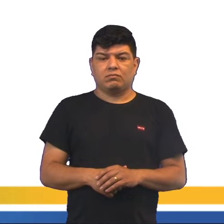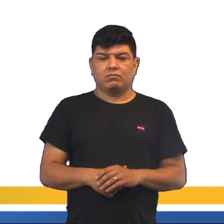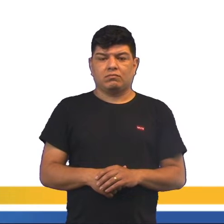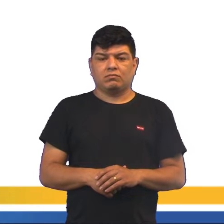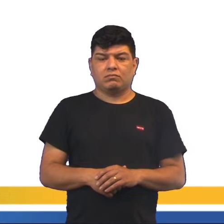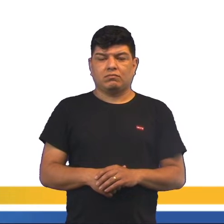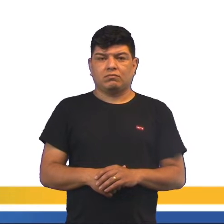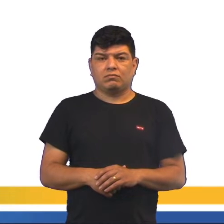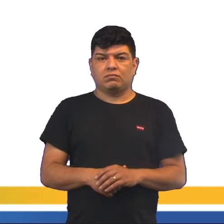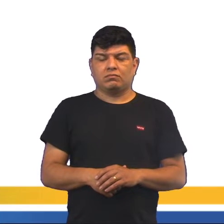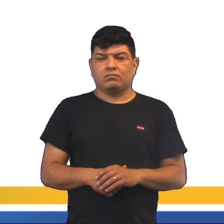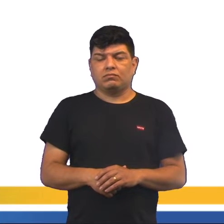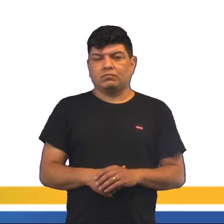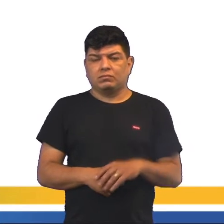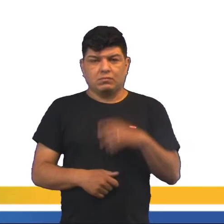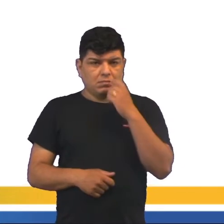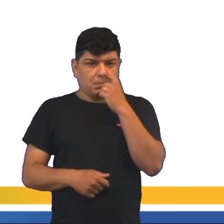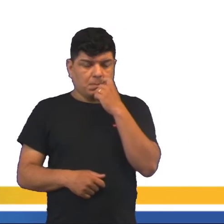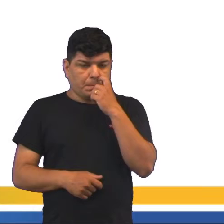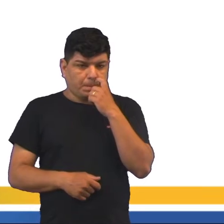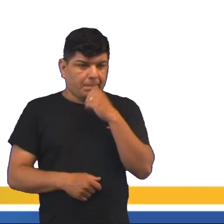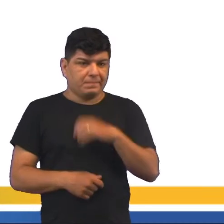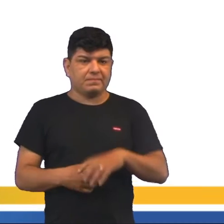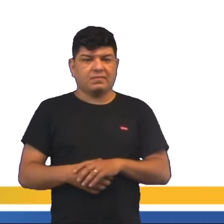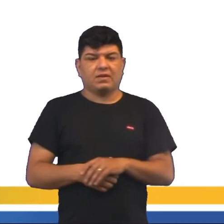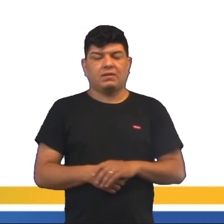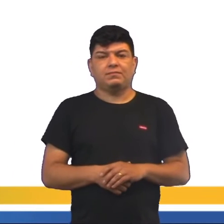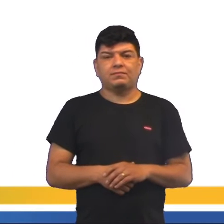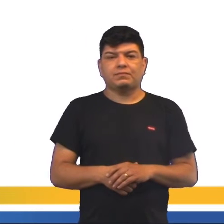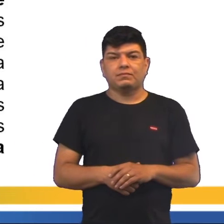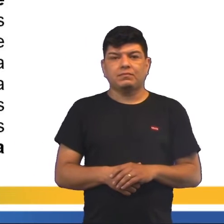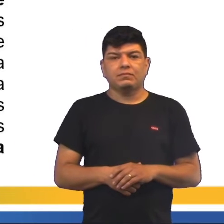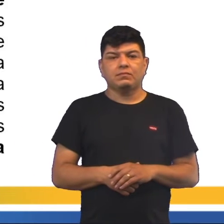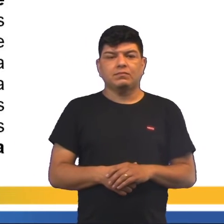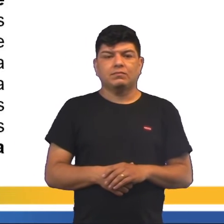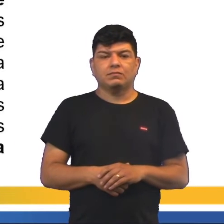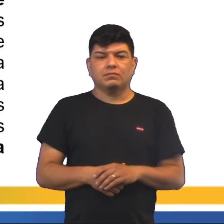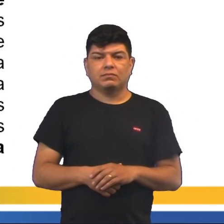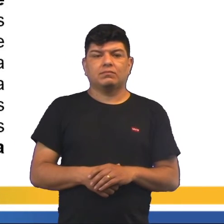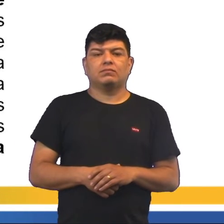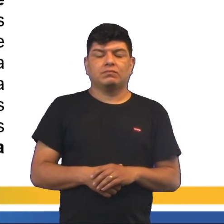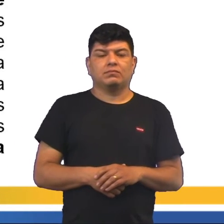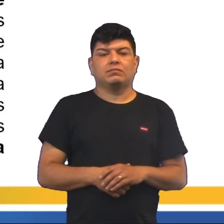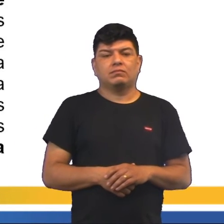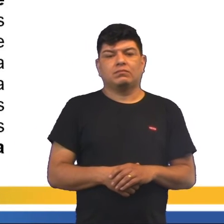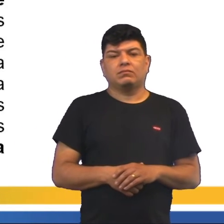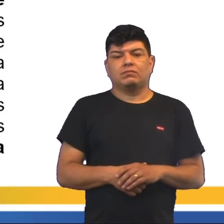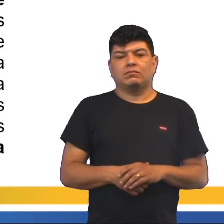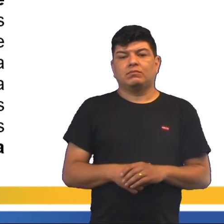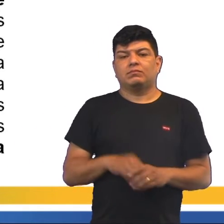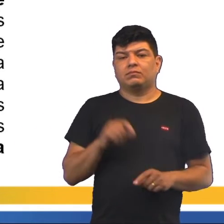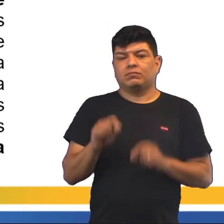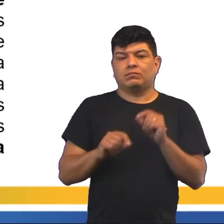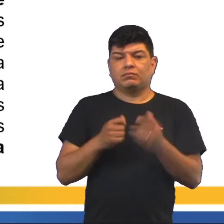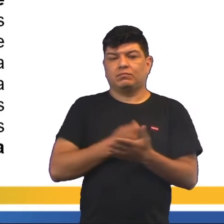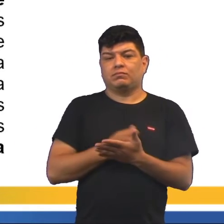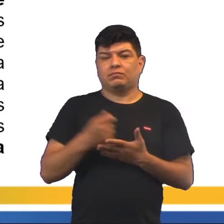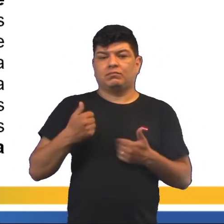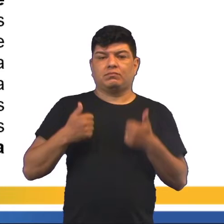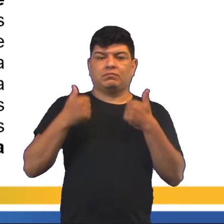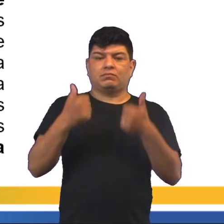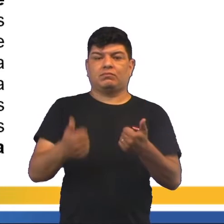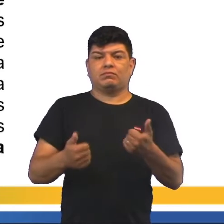ao preconceito sofrido pelos caminhos, né, por caminhos jurídicos, políticos e sociais. O que são nessas